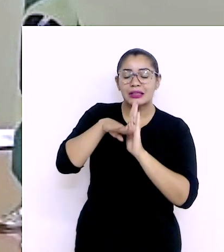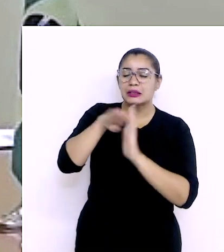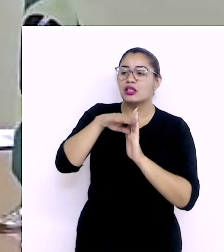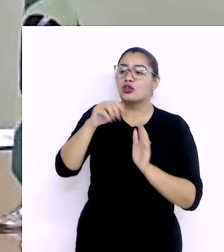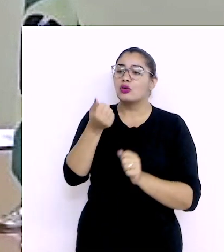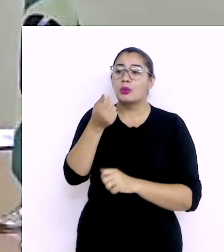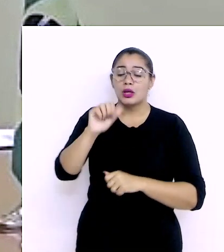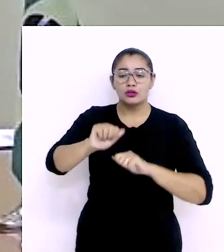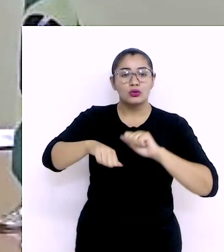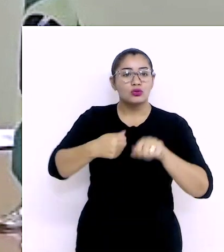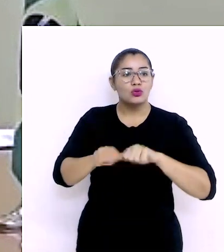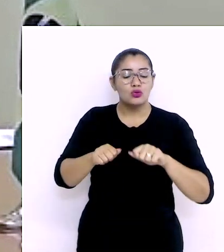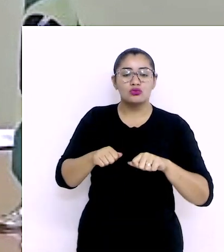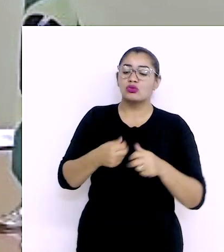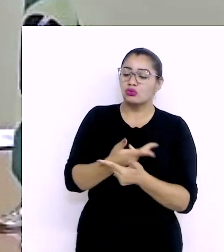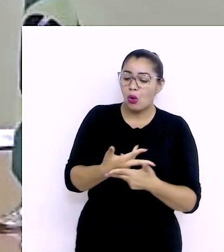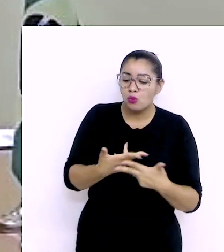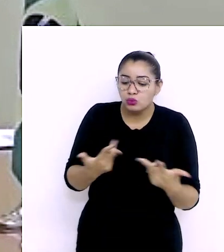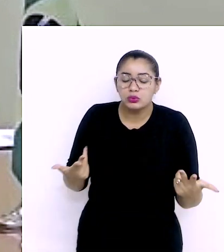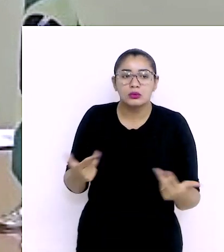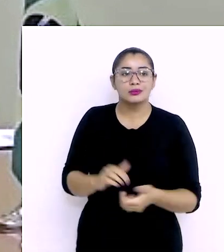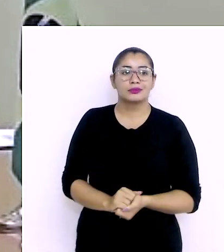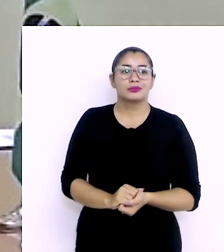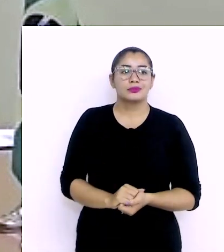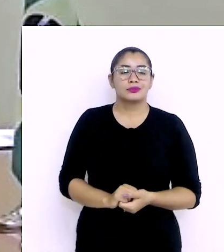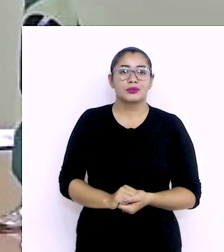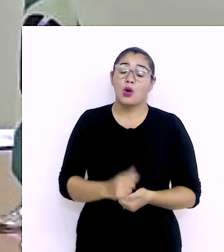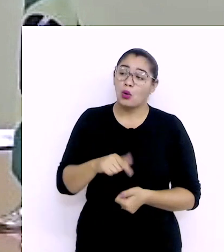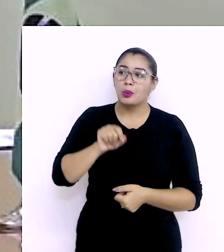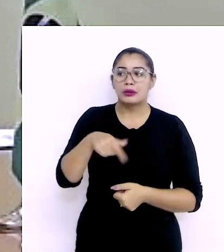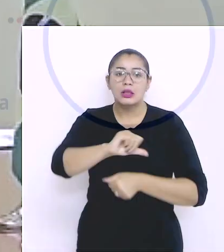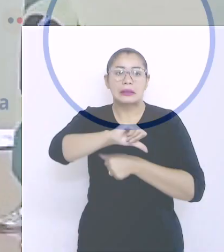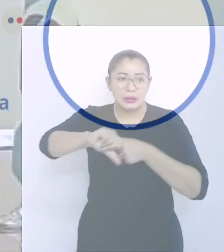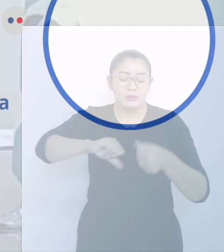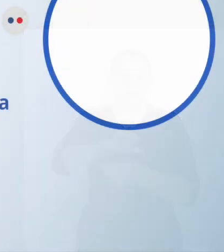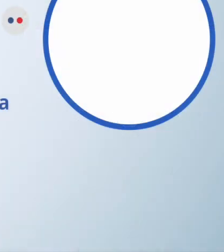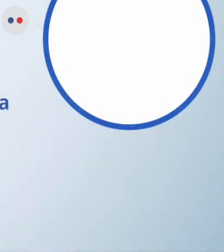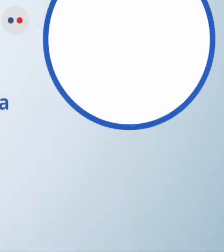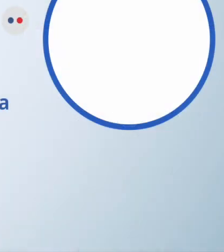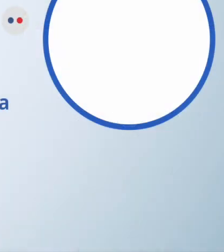dos produtos primários, que, aliás, é uma das razões pelas quais houve essa mudança estrutural.